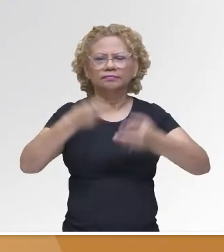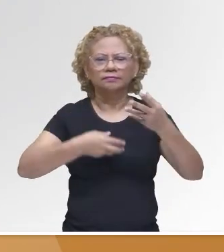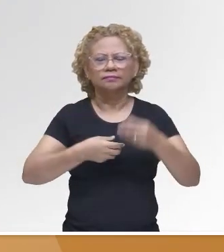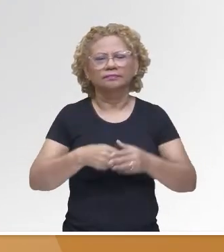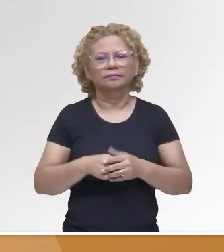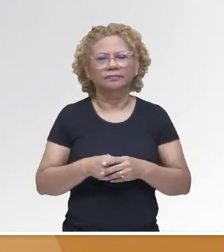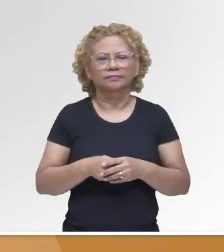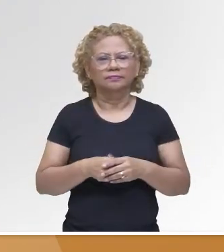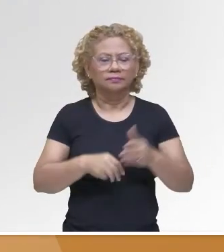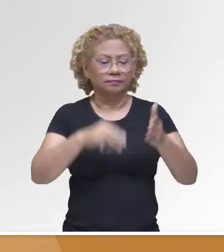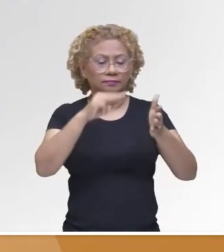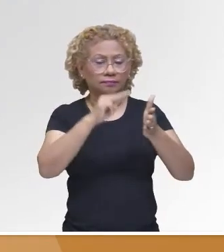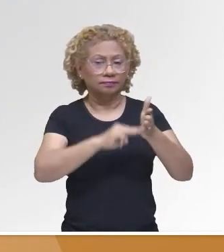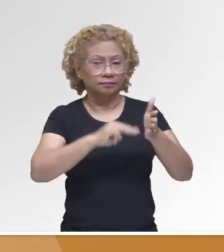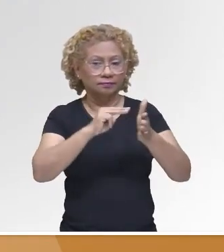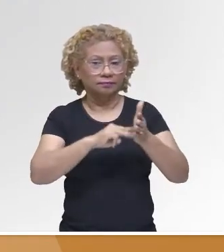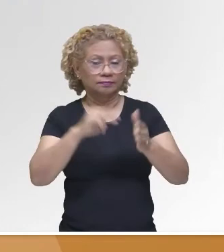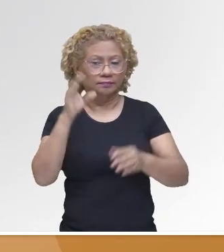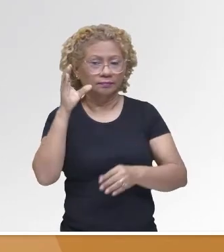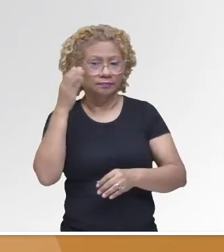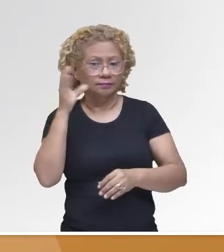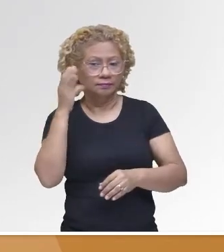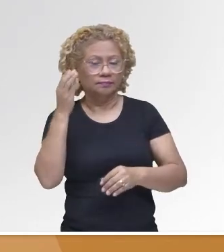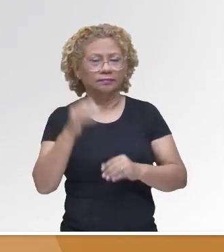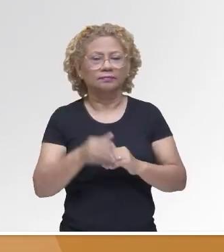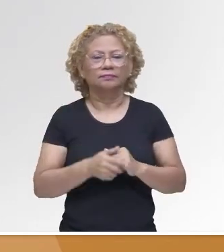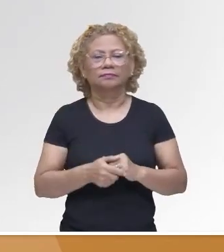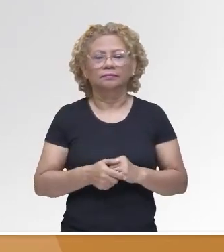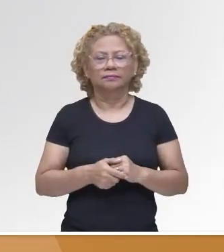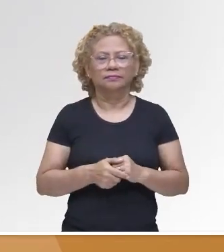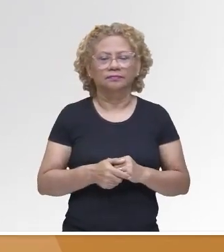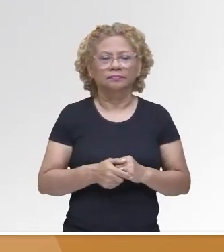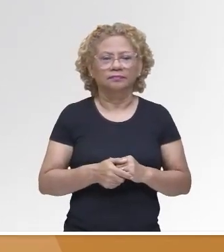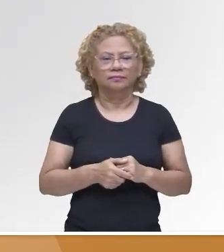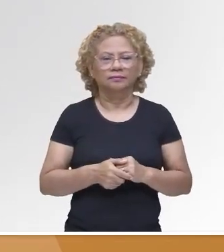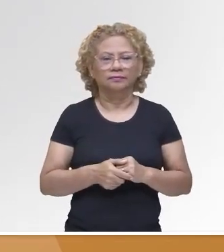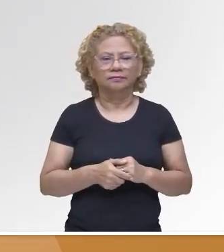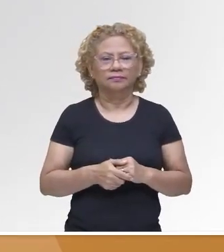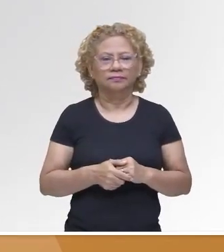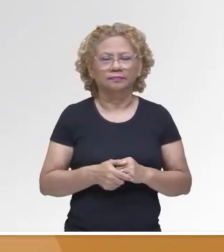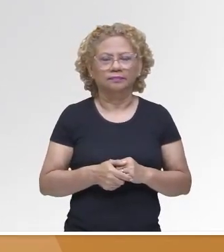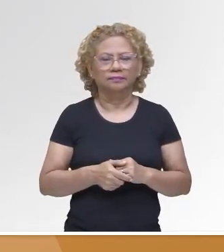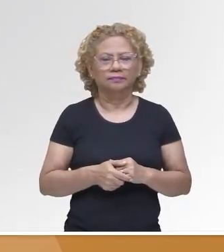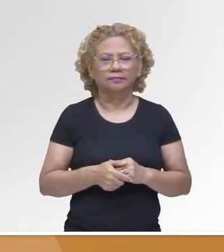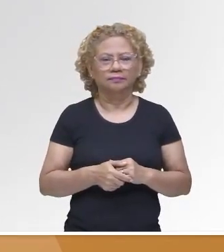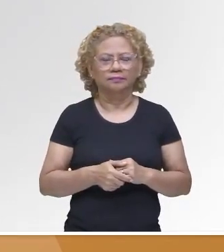do método científico, né? O método científico, vamos ver.